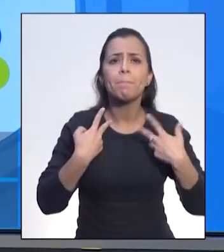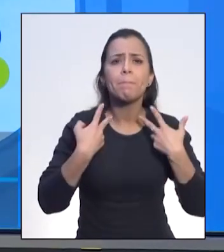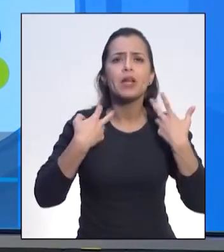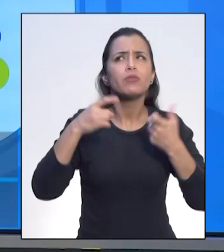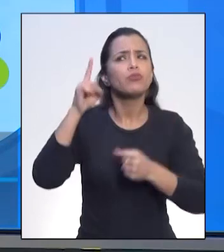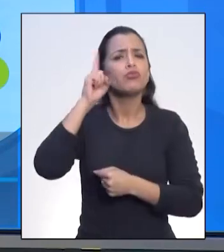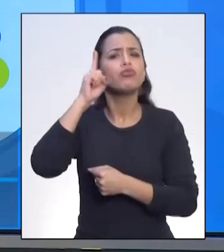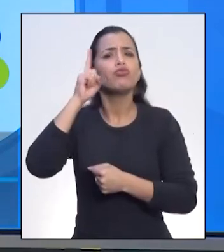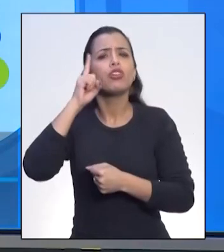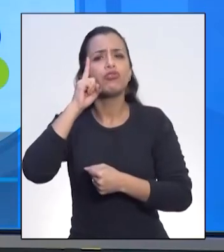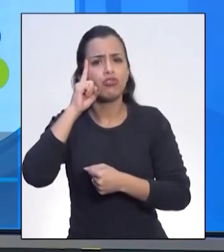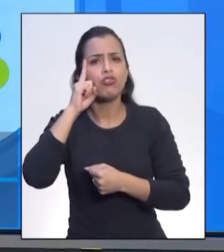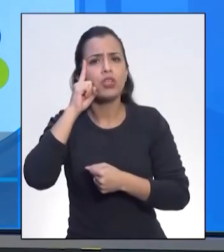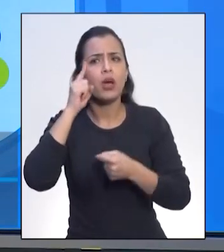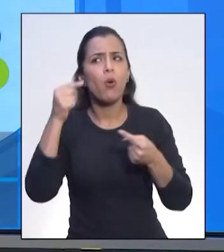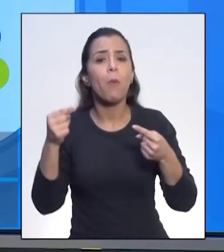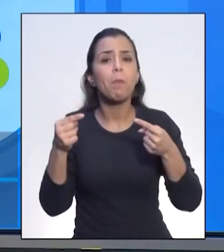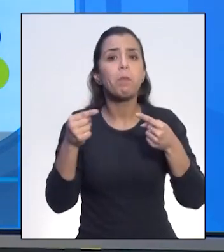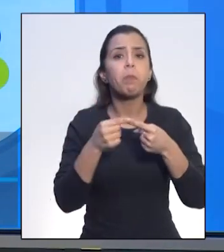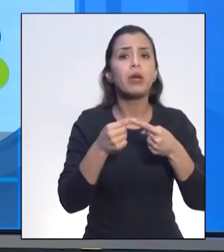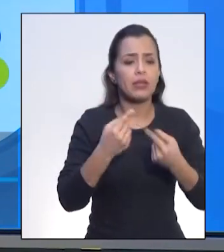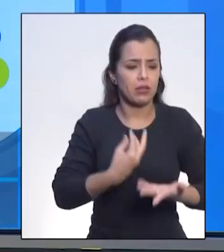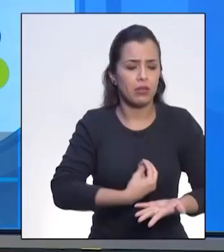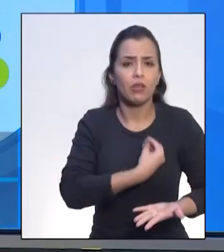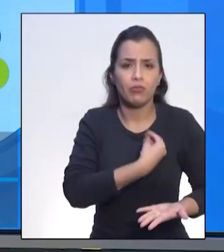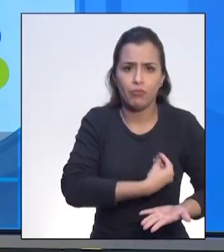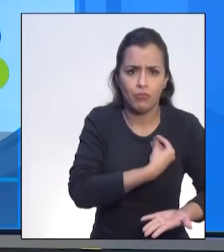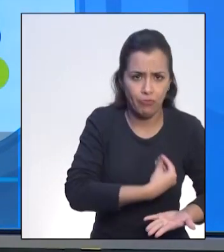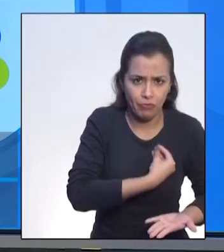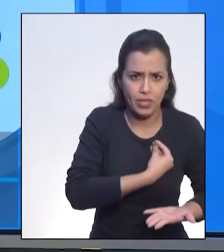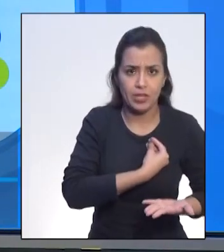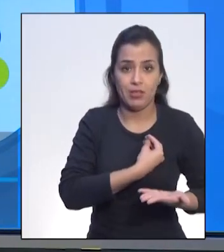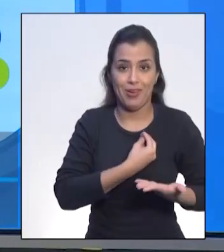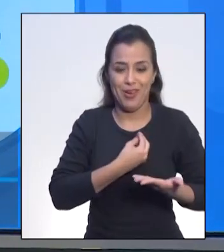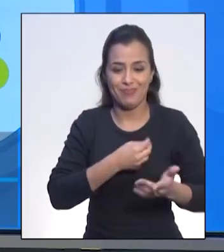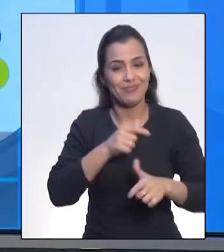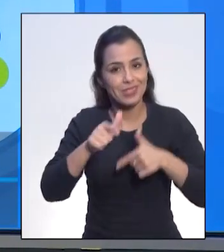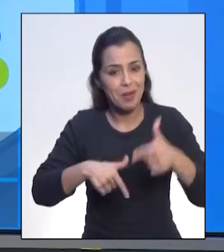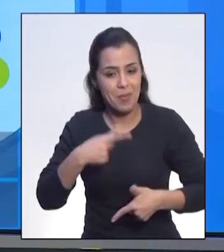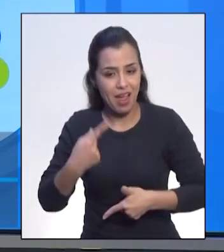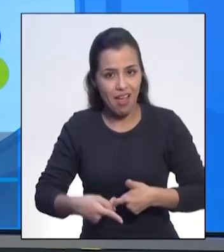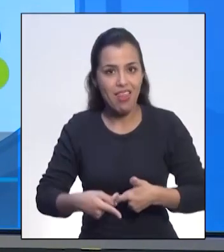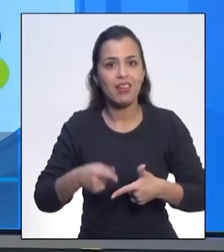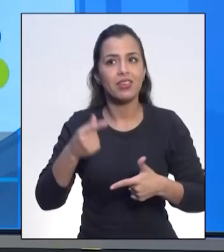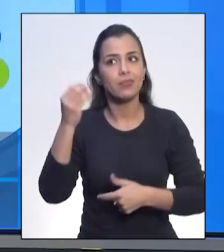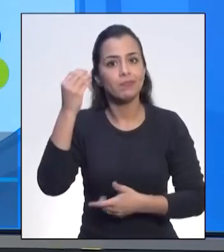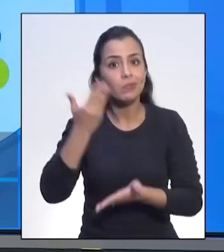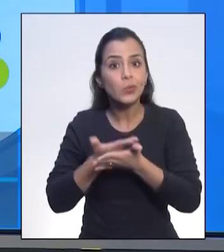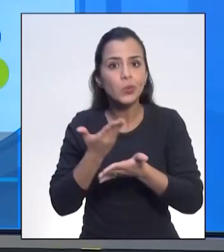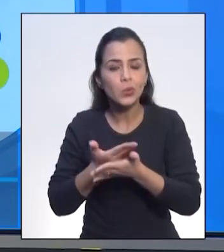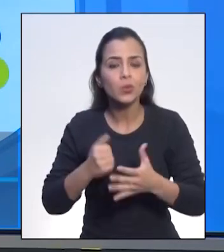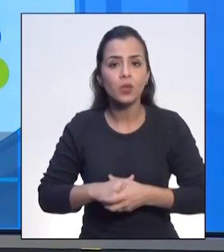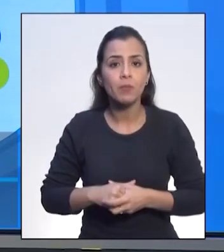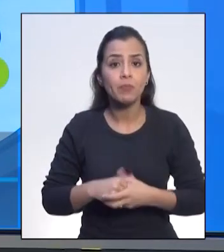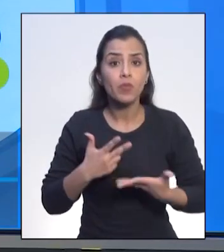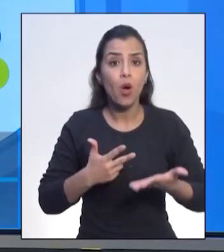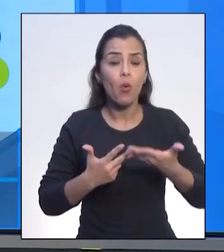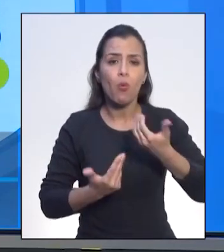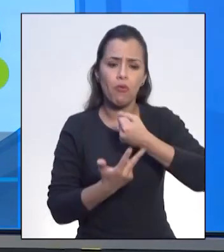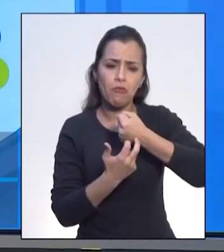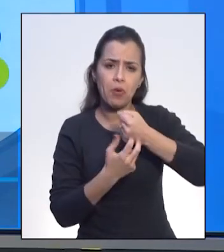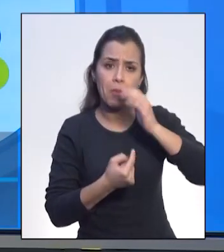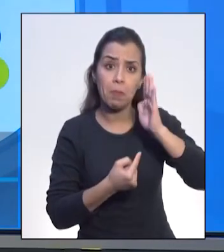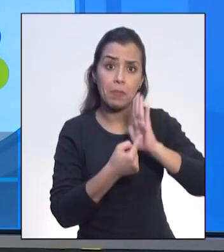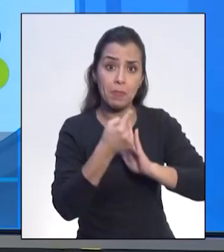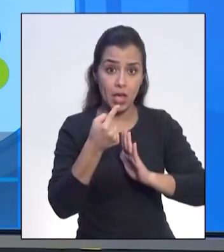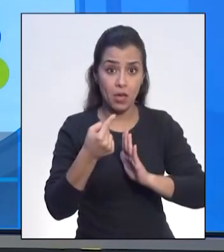que a gente trabalhou se encaixa na nossa vida, na nossa construção de conhecimento. E o primeiro verbo que nós estamos trabalhando